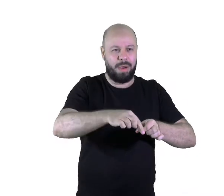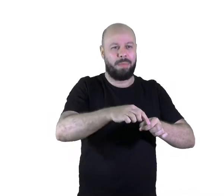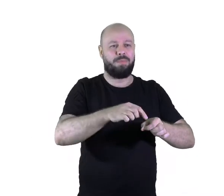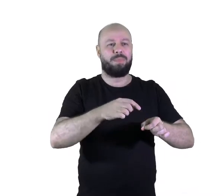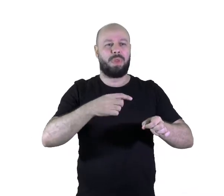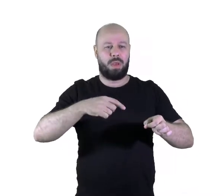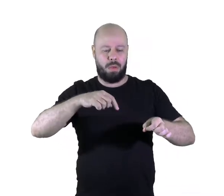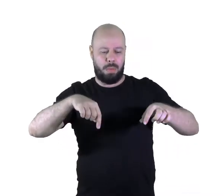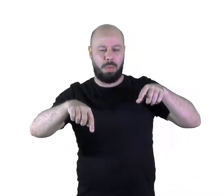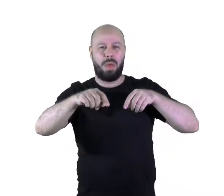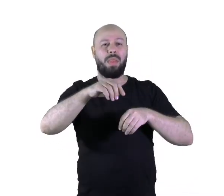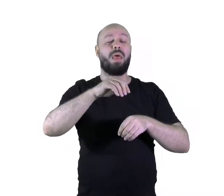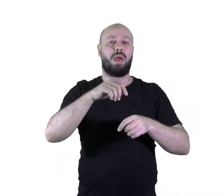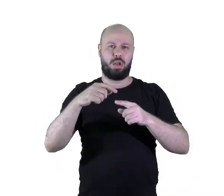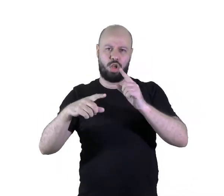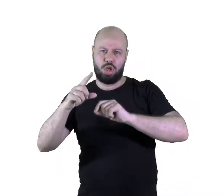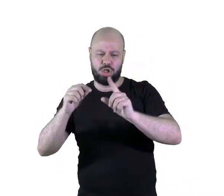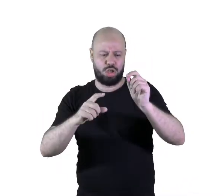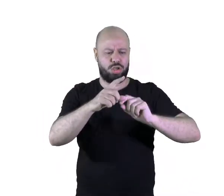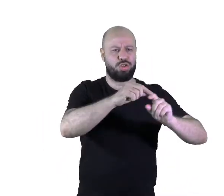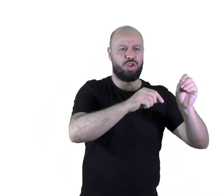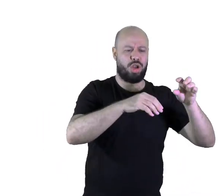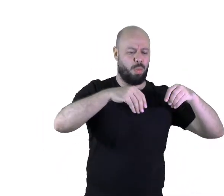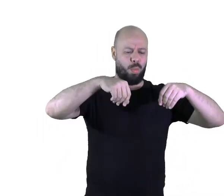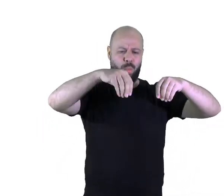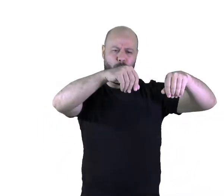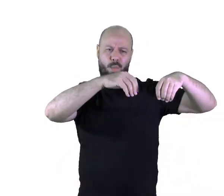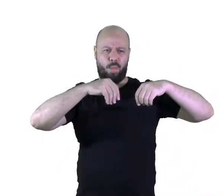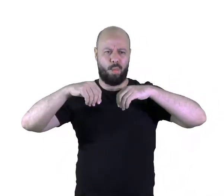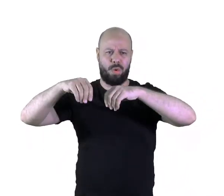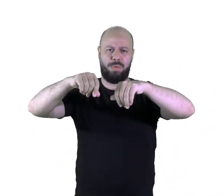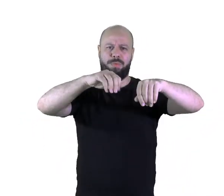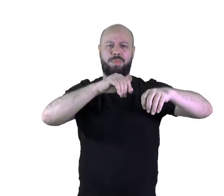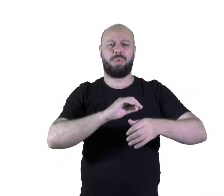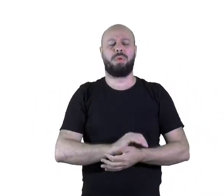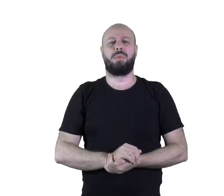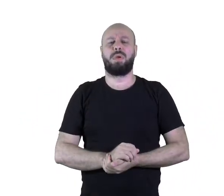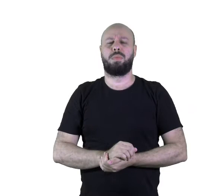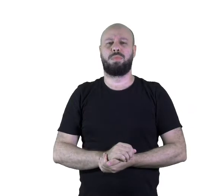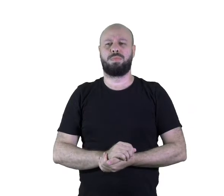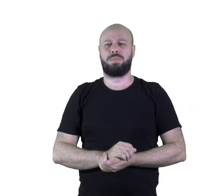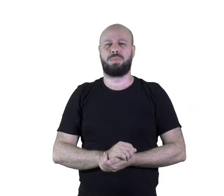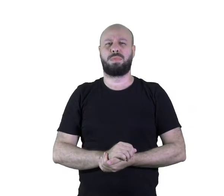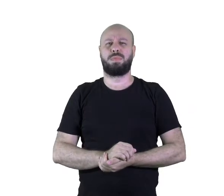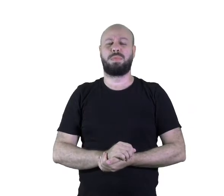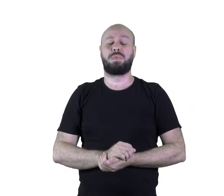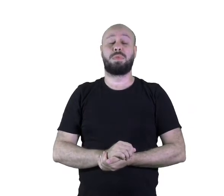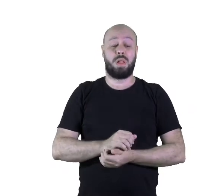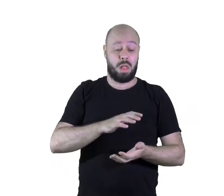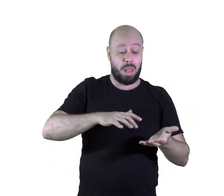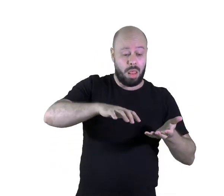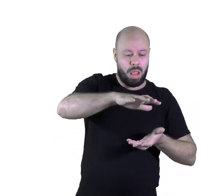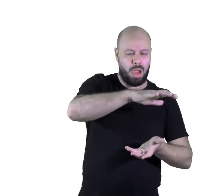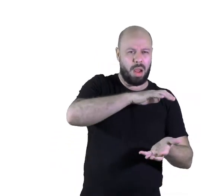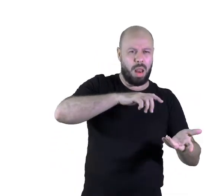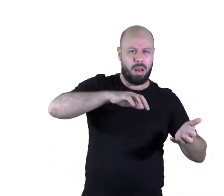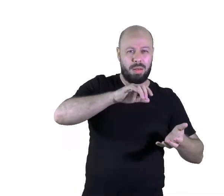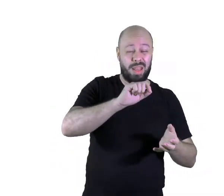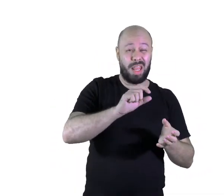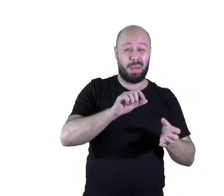estrelas e poeira e outros corpos celestes. A nossa galáxia tem aproximadamente entre 100